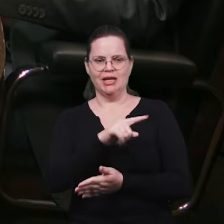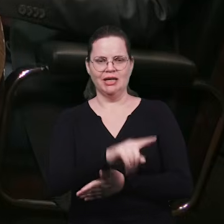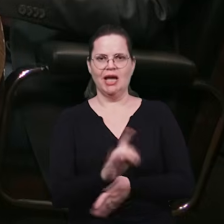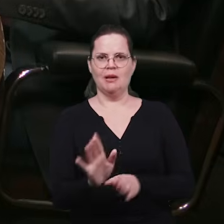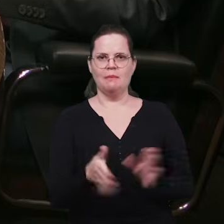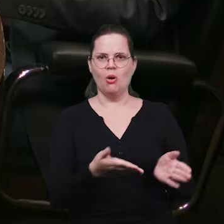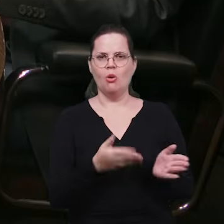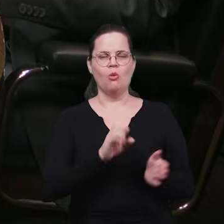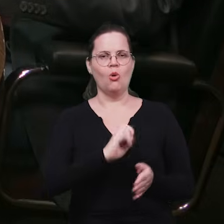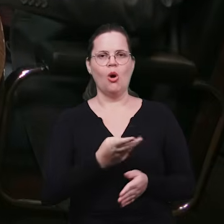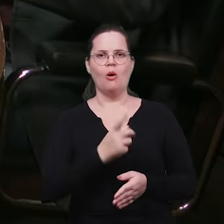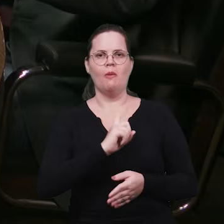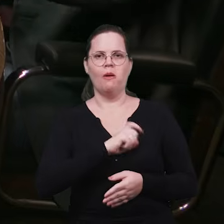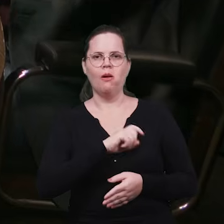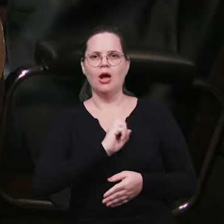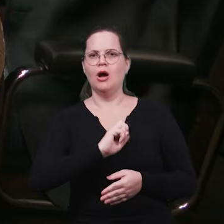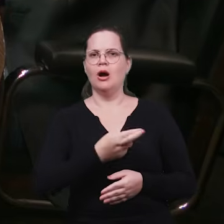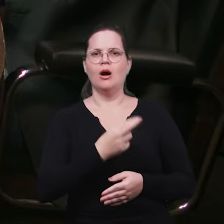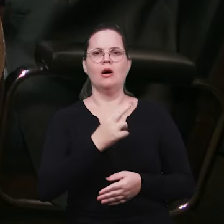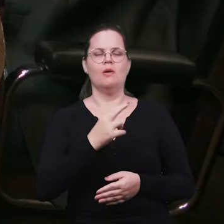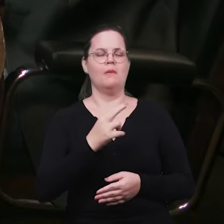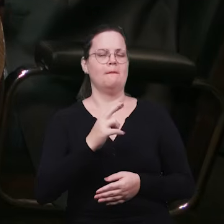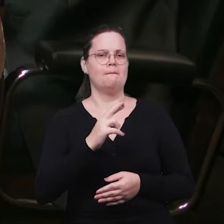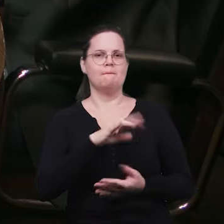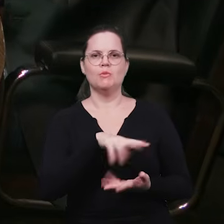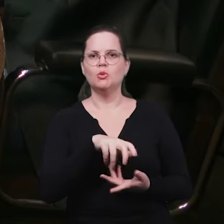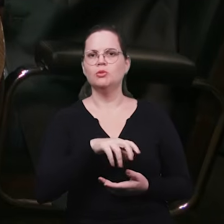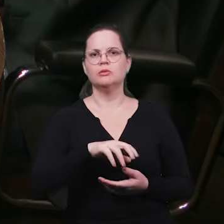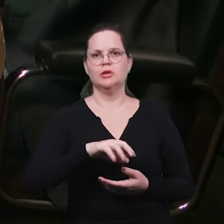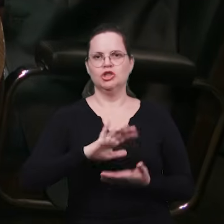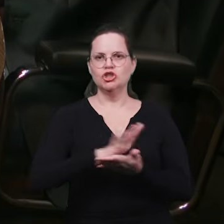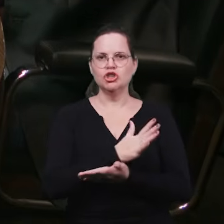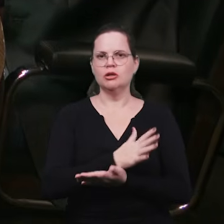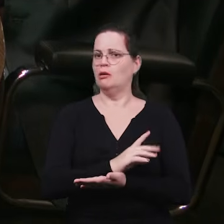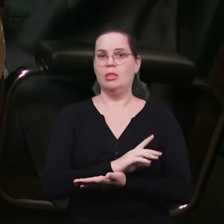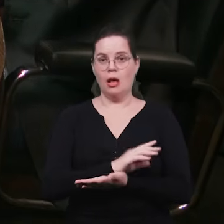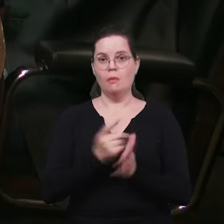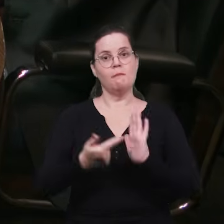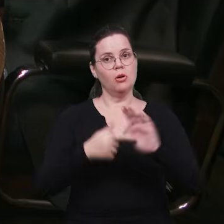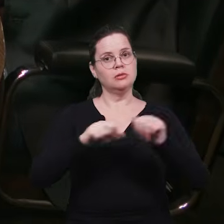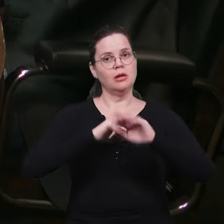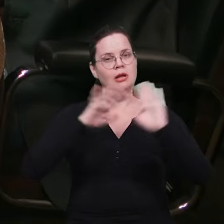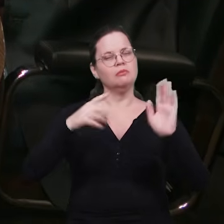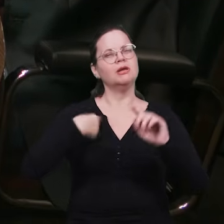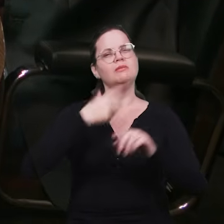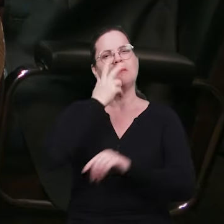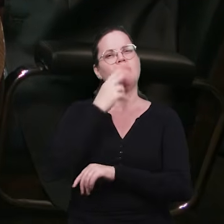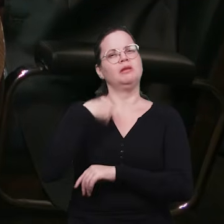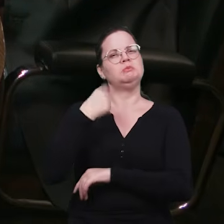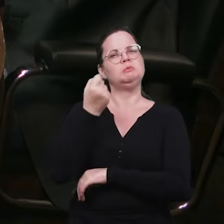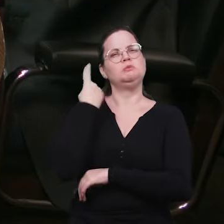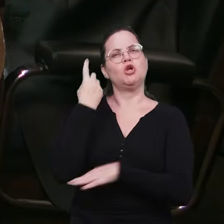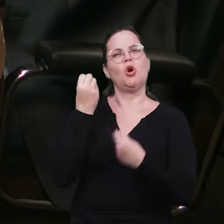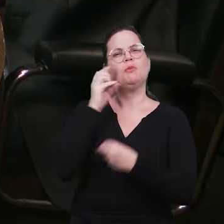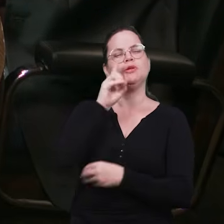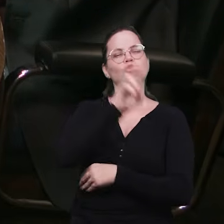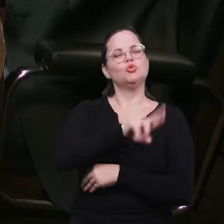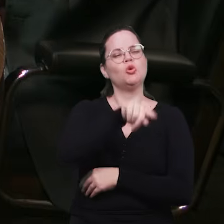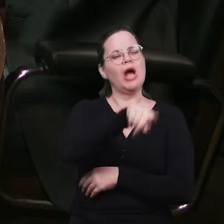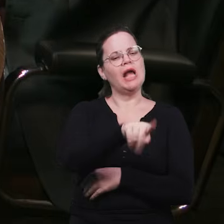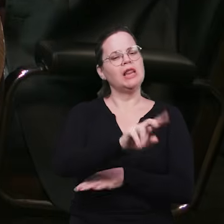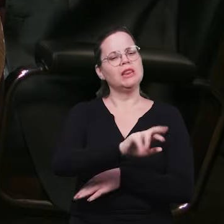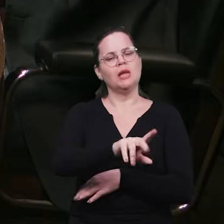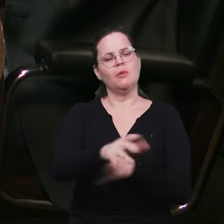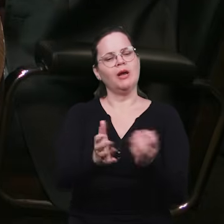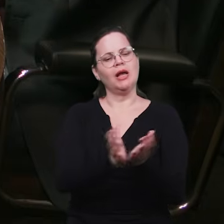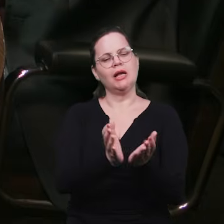como o outro rei. Veja bem, tem um Pode outro até rei. soar estranho para muitos Deus usar ímpios para a realização Isso, de um projeto. exatamente. E lá